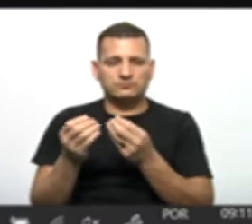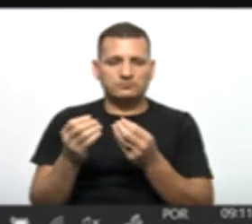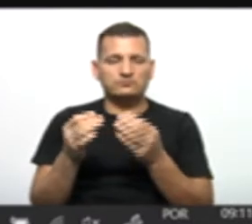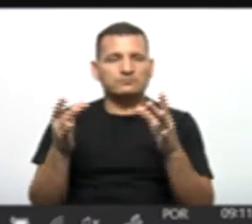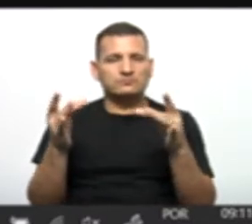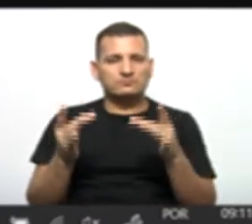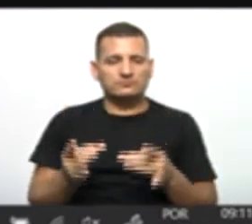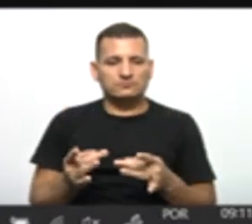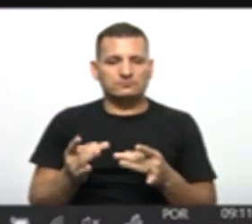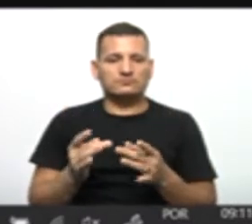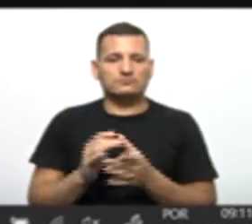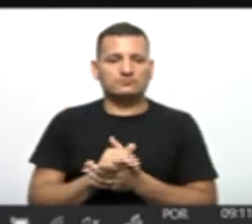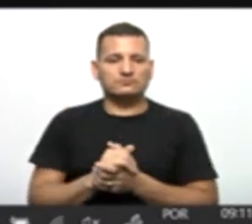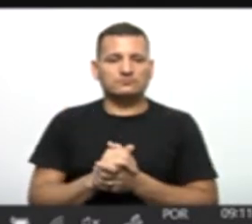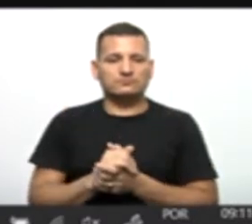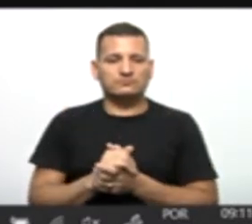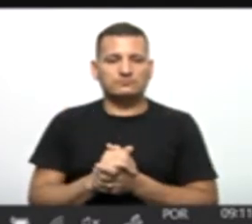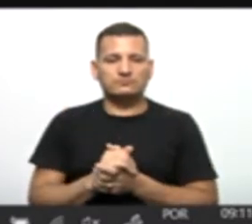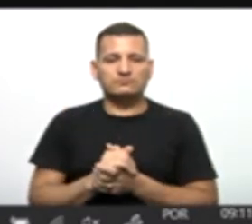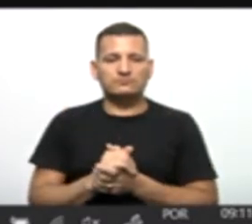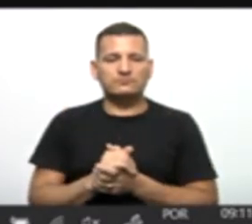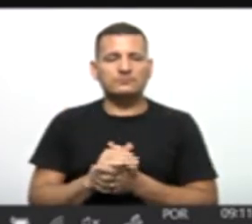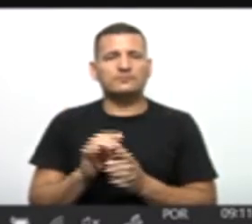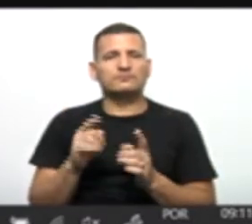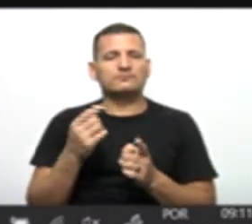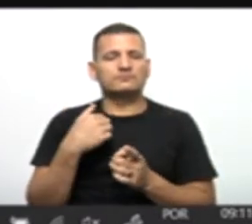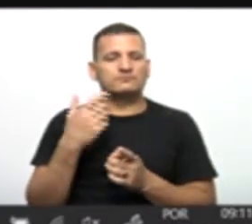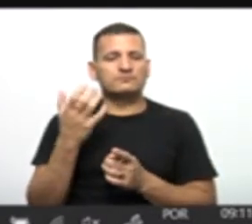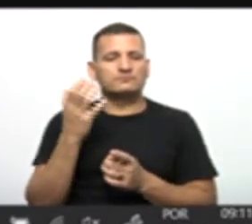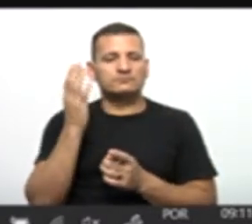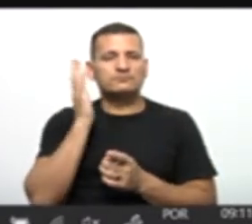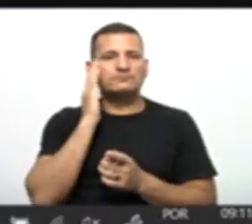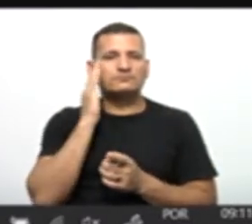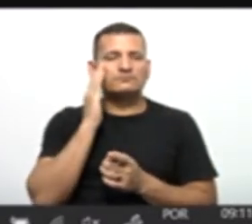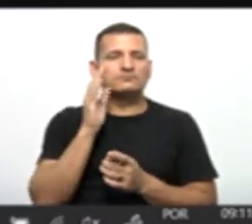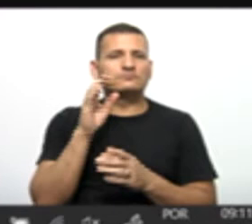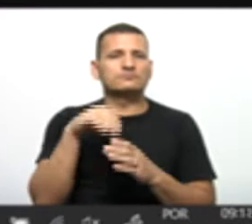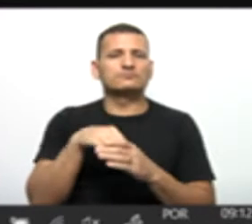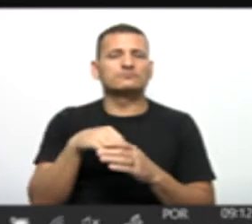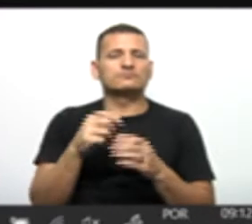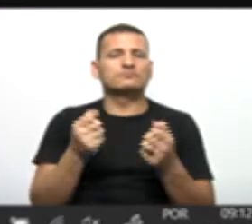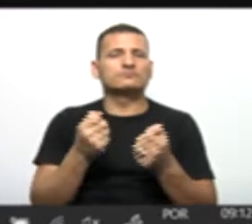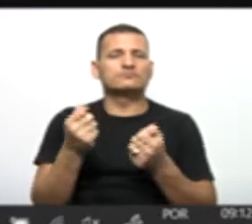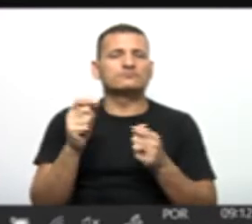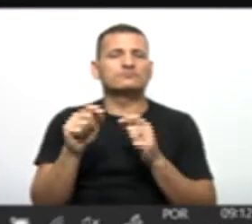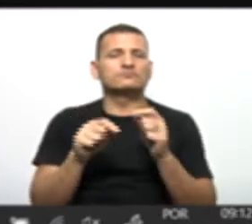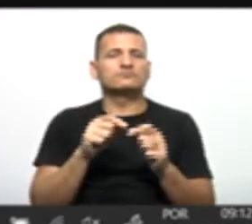existem. Mas eu quero saber, por exemplo, o que tem nessa tabela carro. Então eu coloco aqui,